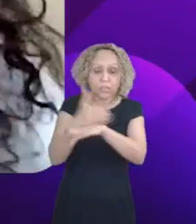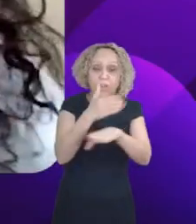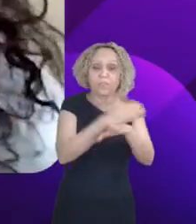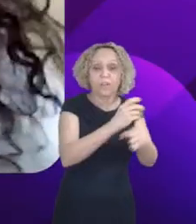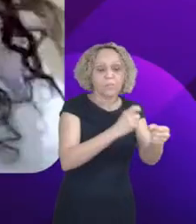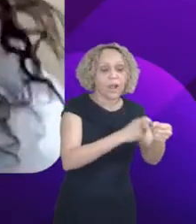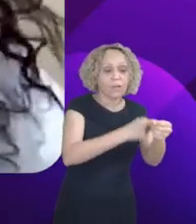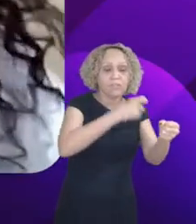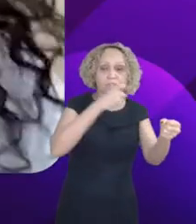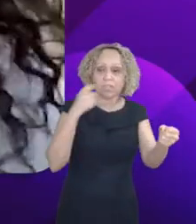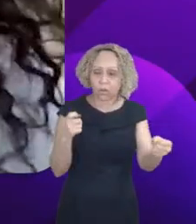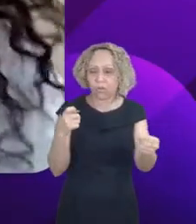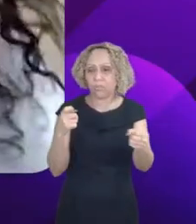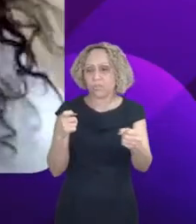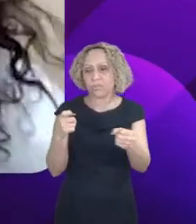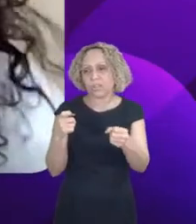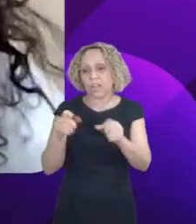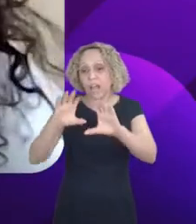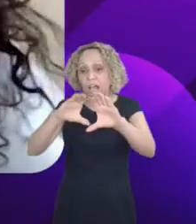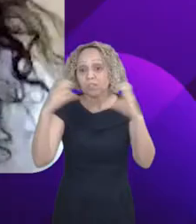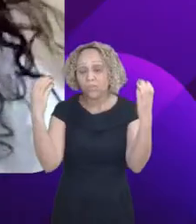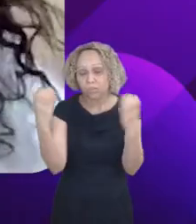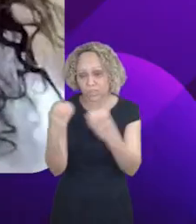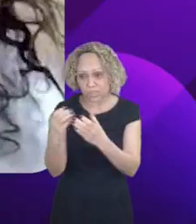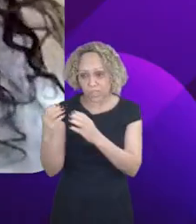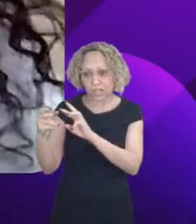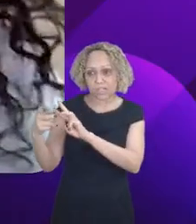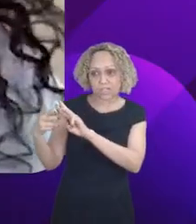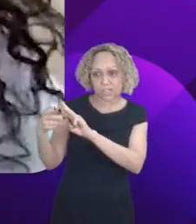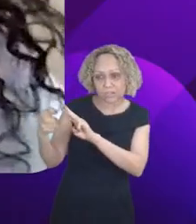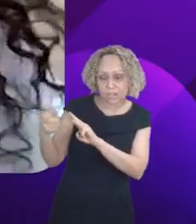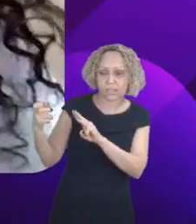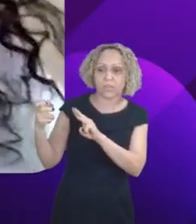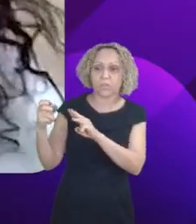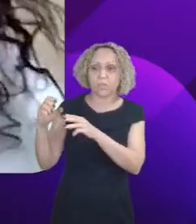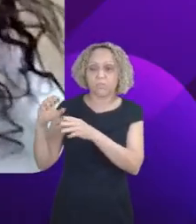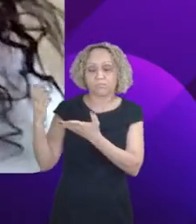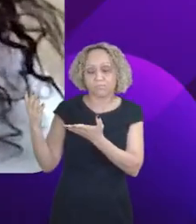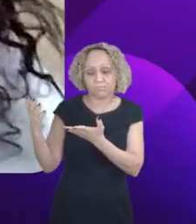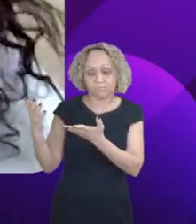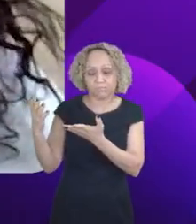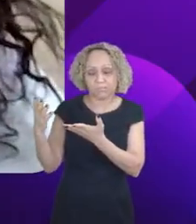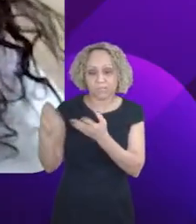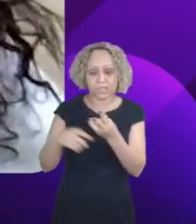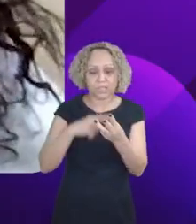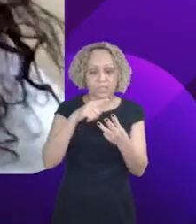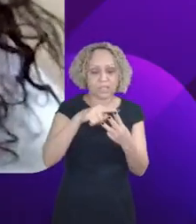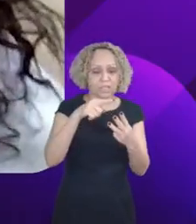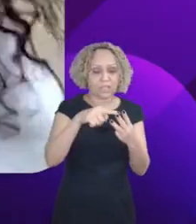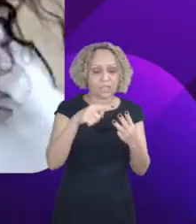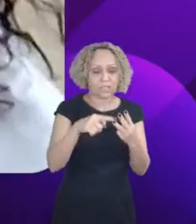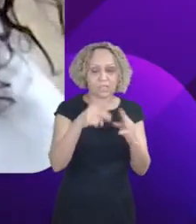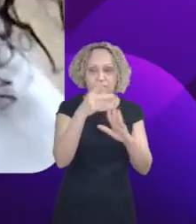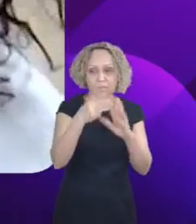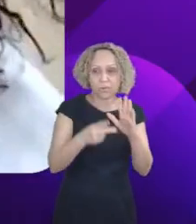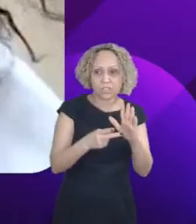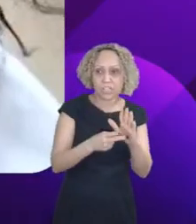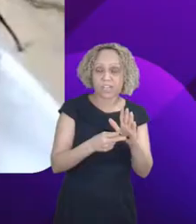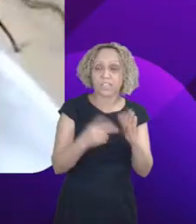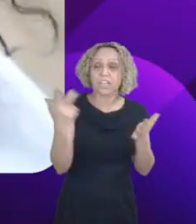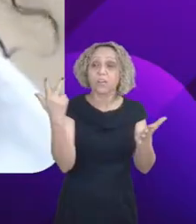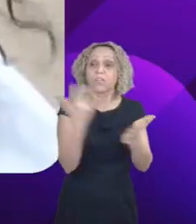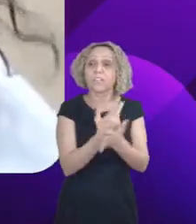assentamentos, às comunidades dos povos originários, e levamos 3 projetos da Ronda Maria da Penha que